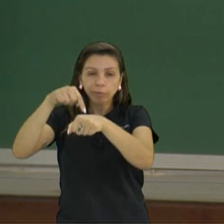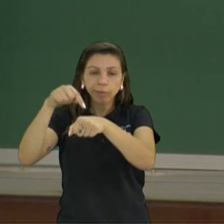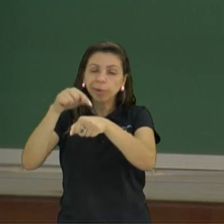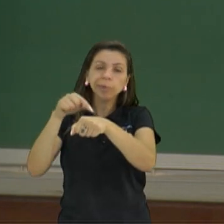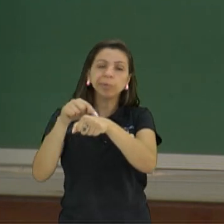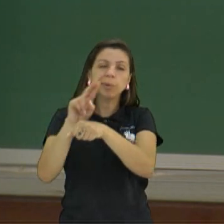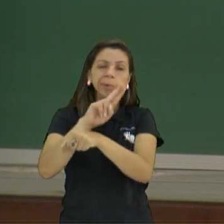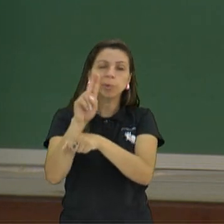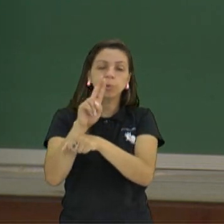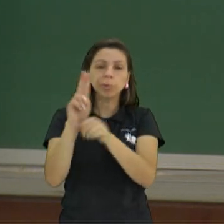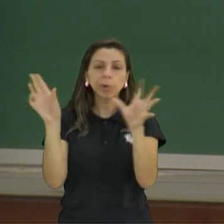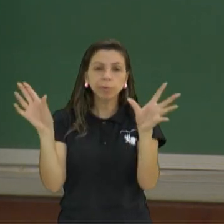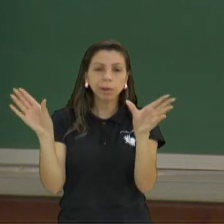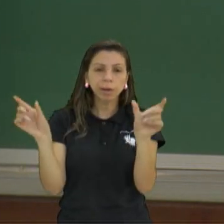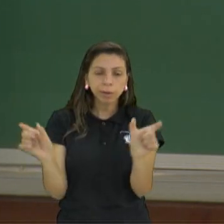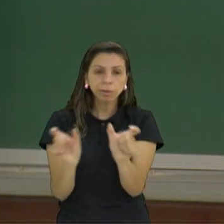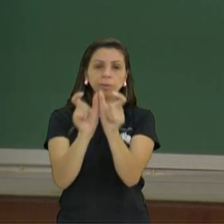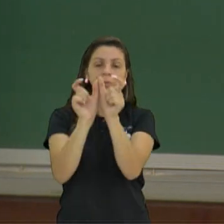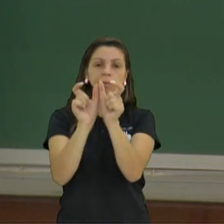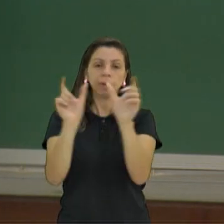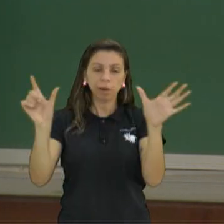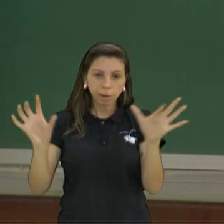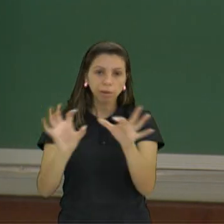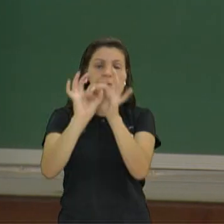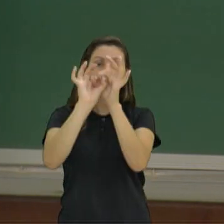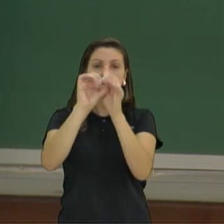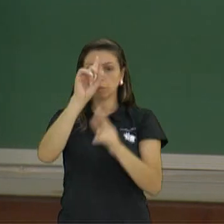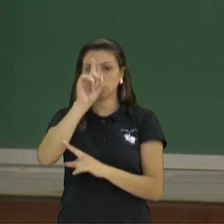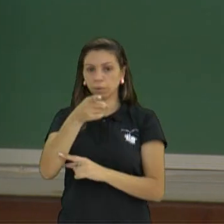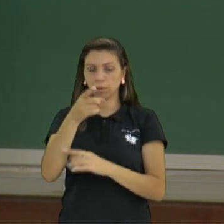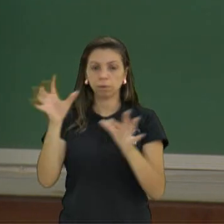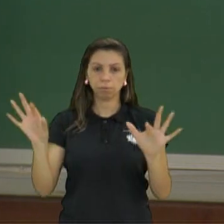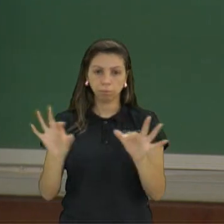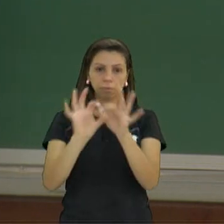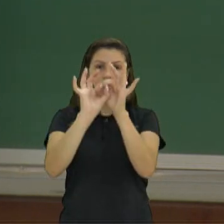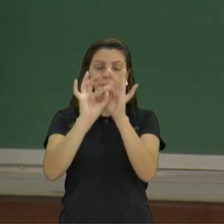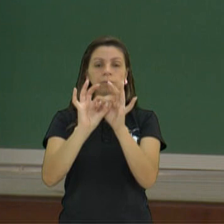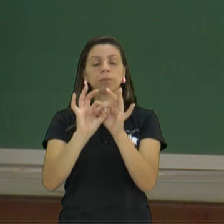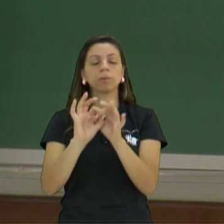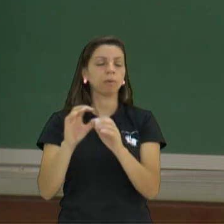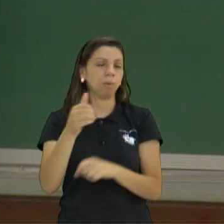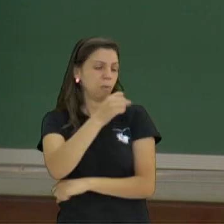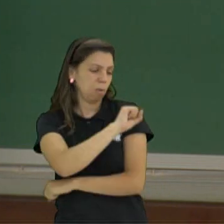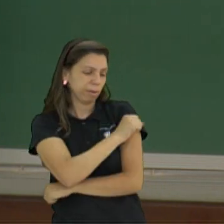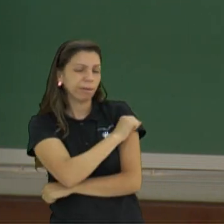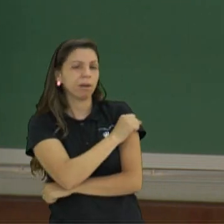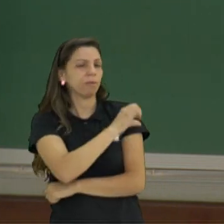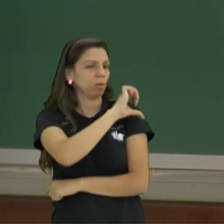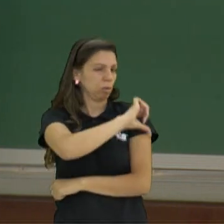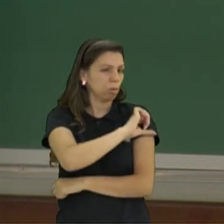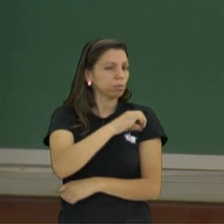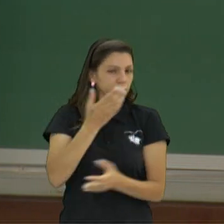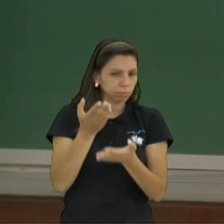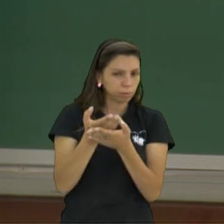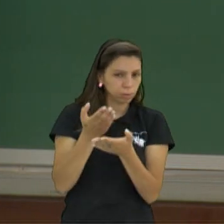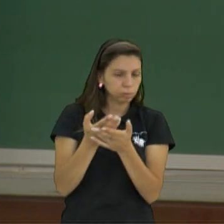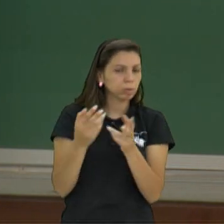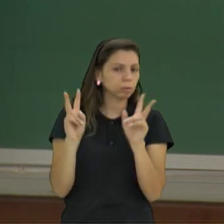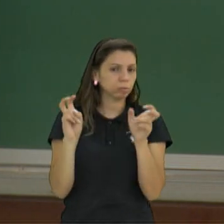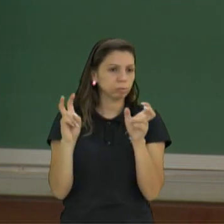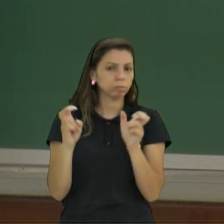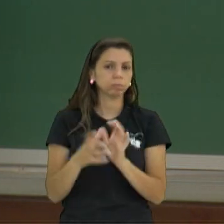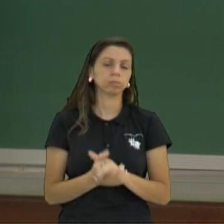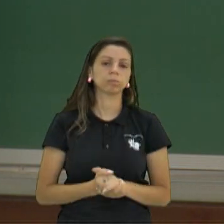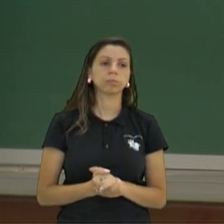conjunção, tá? Esta é uma conjunção coordenativa que vocês vão ver lá para frente, no oitavo, no ano, esse assunto.